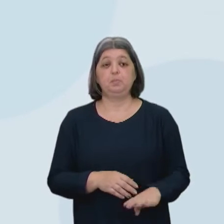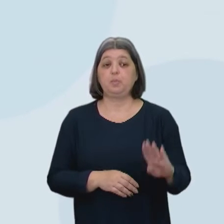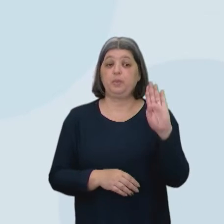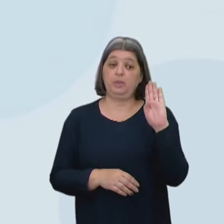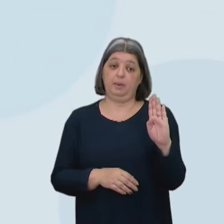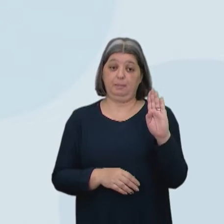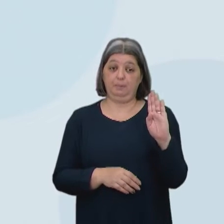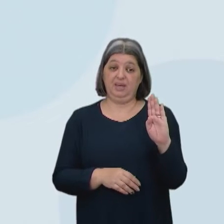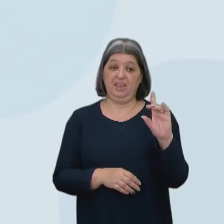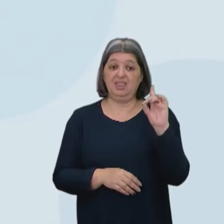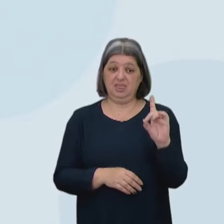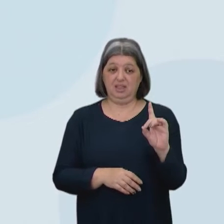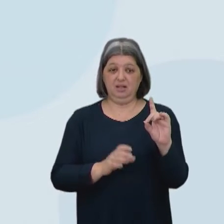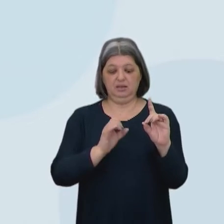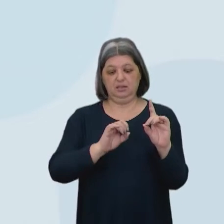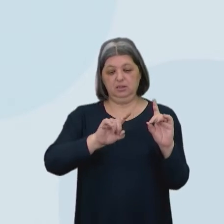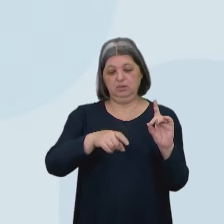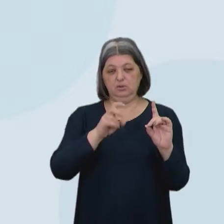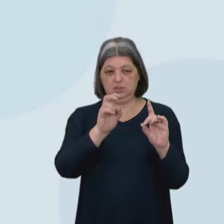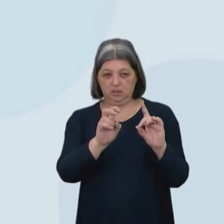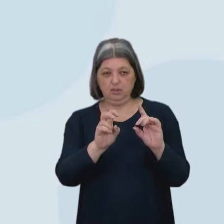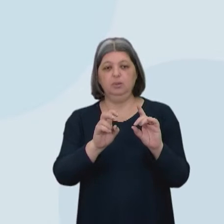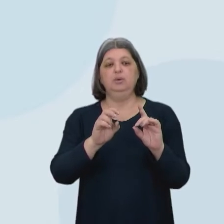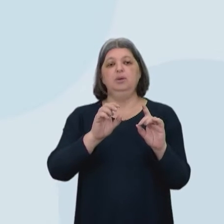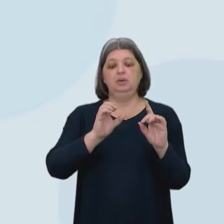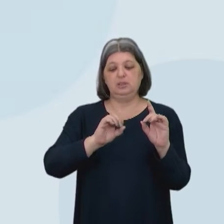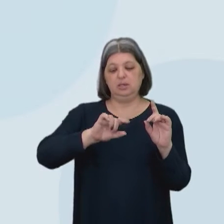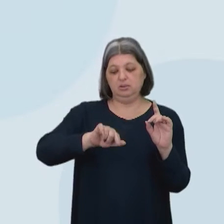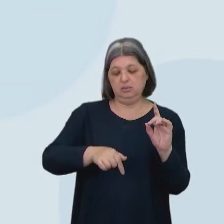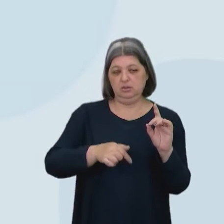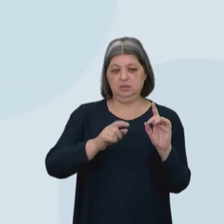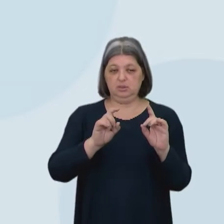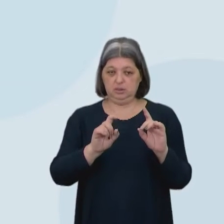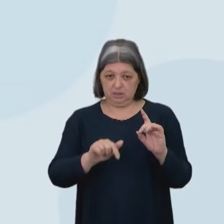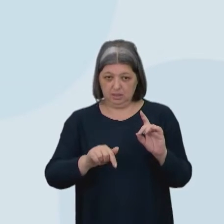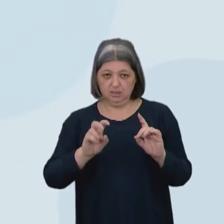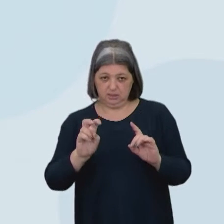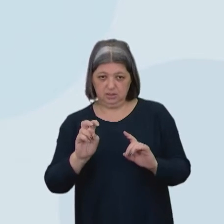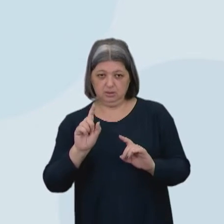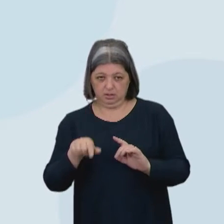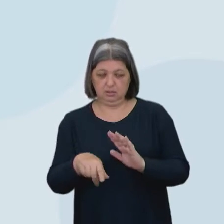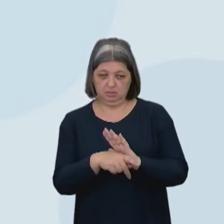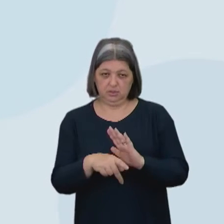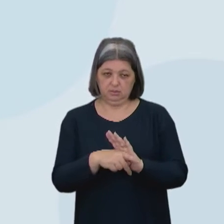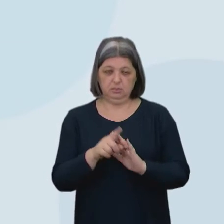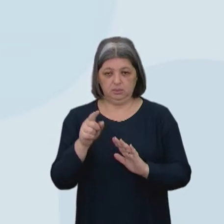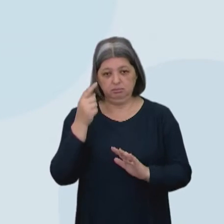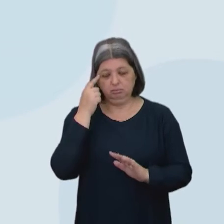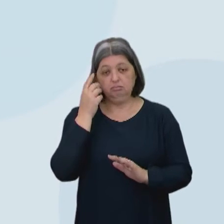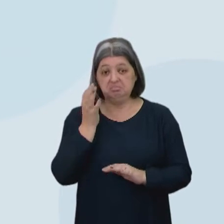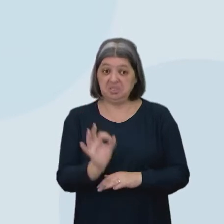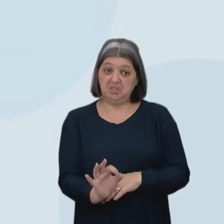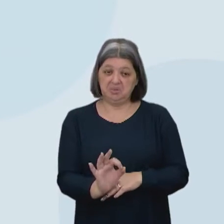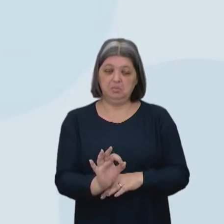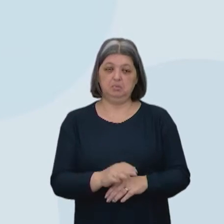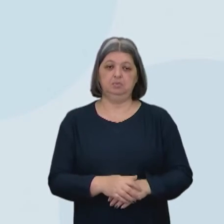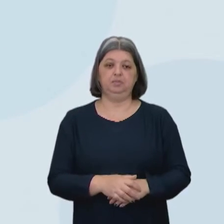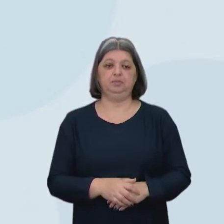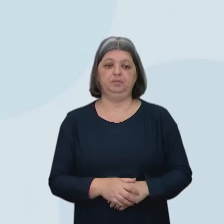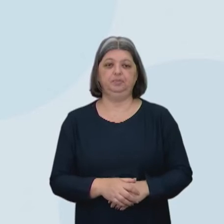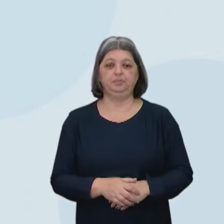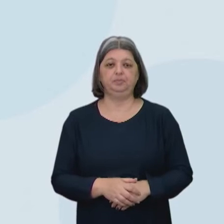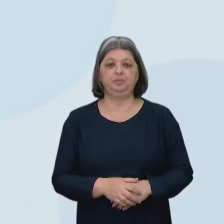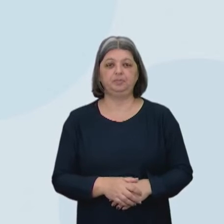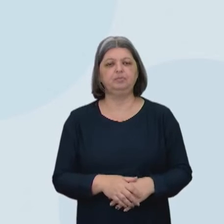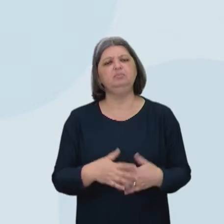e D, 0,5 e 0,75, são decimais exatos. 5 décimos e 75 centésimos. Então,